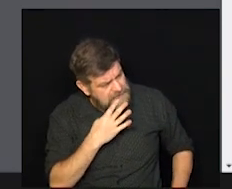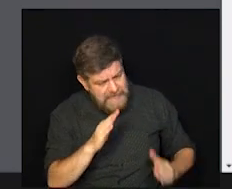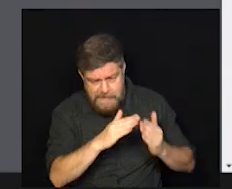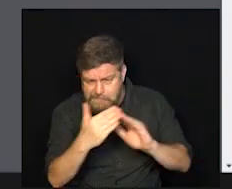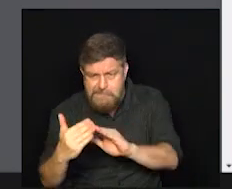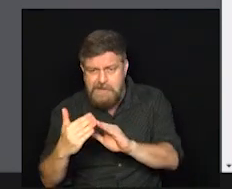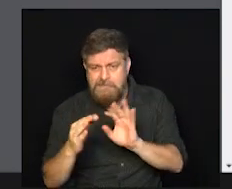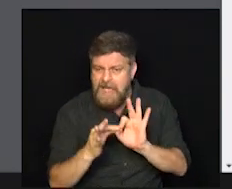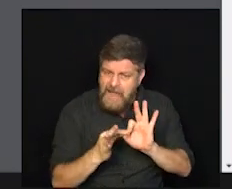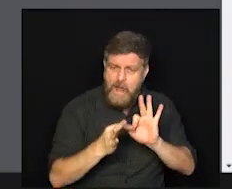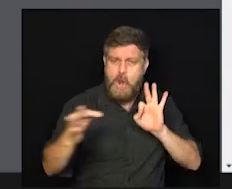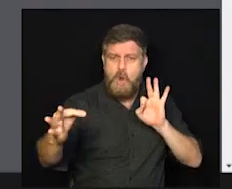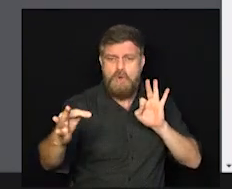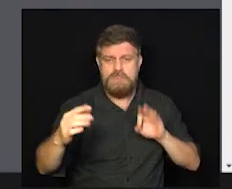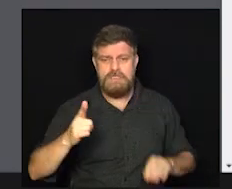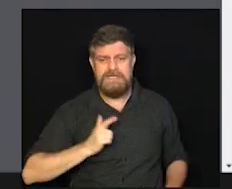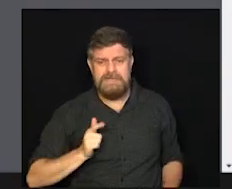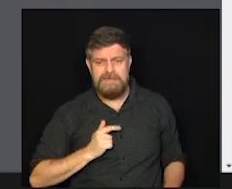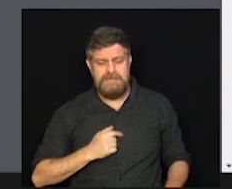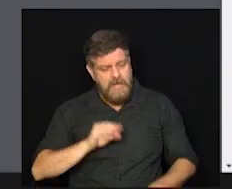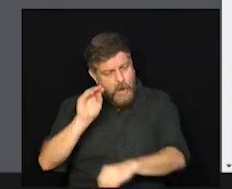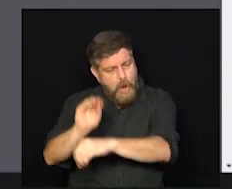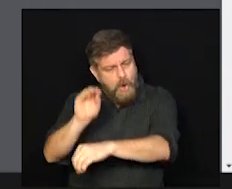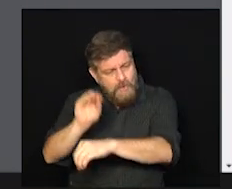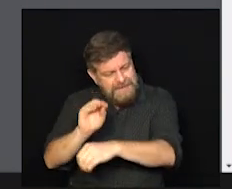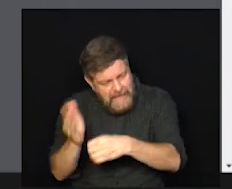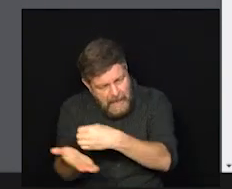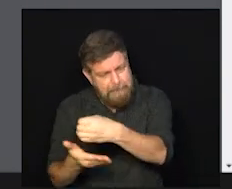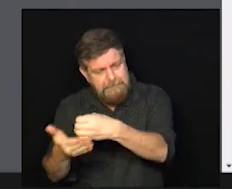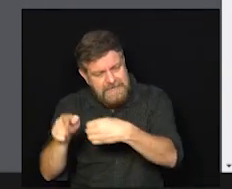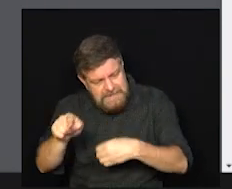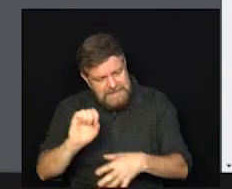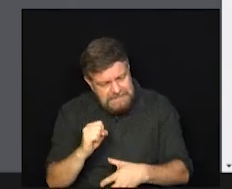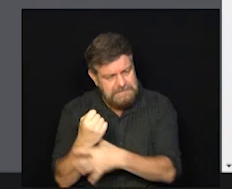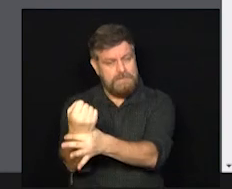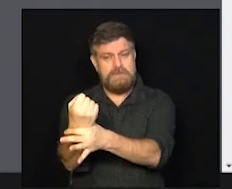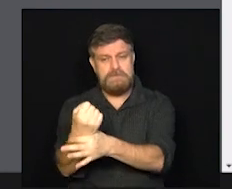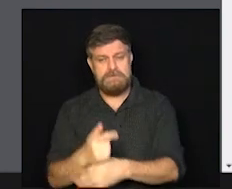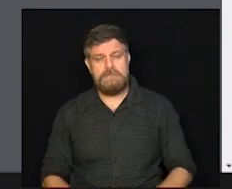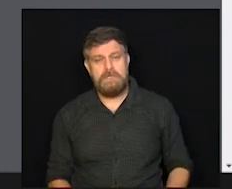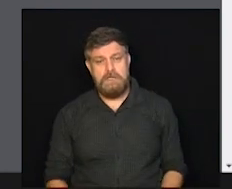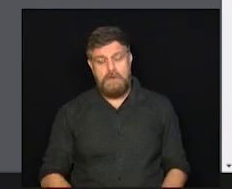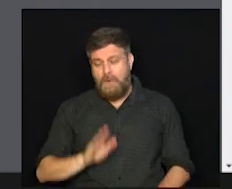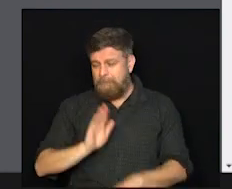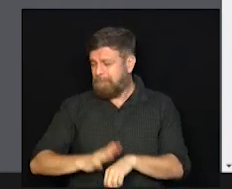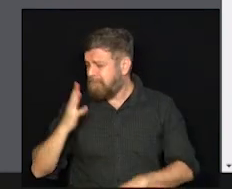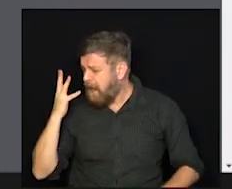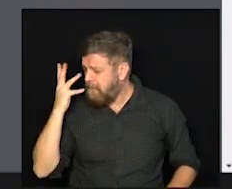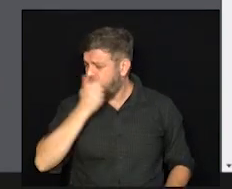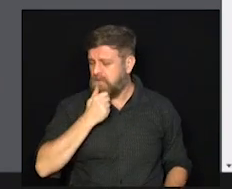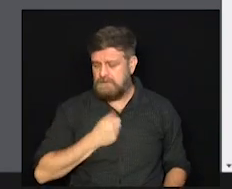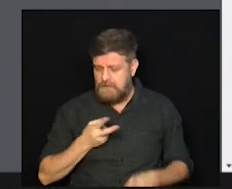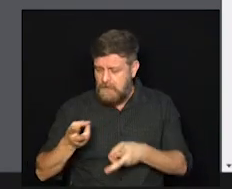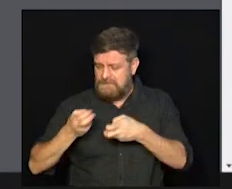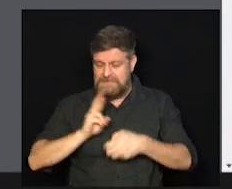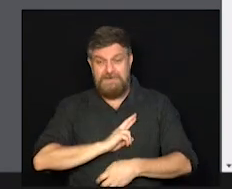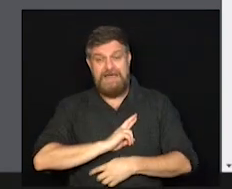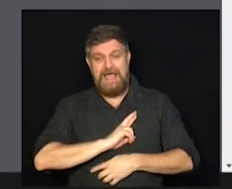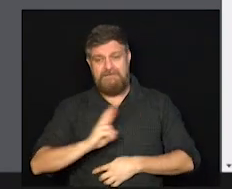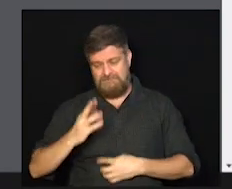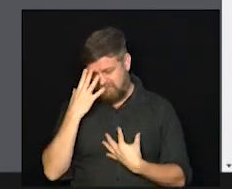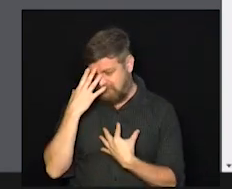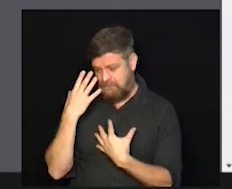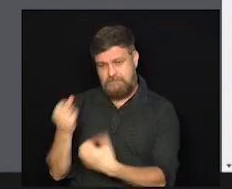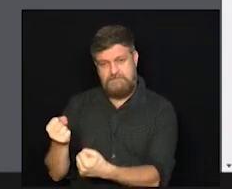e ter uma ligação digna que os levasse com segurança. O fato mais bonito que vem à religiosidade foi quando o